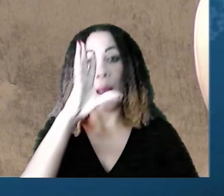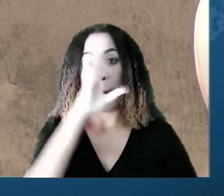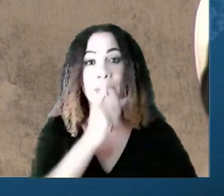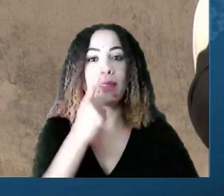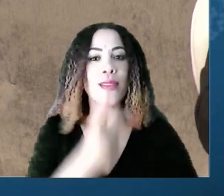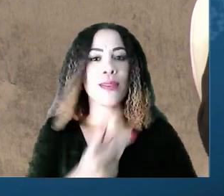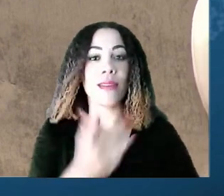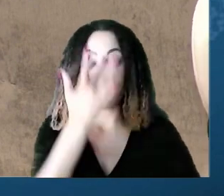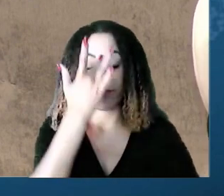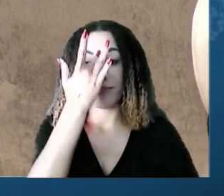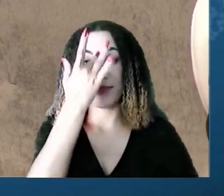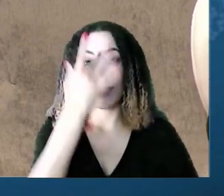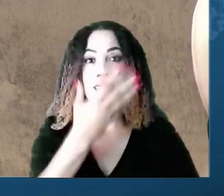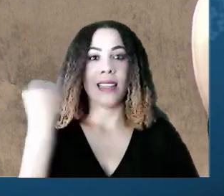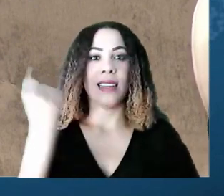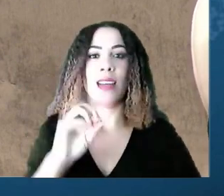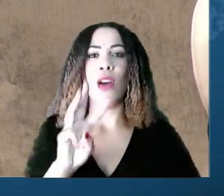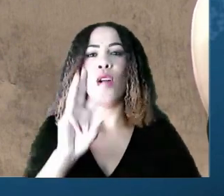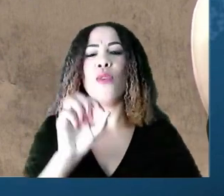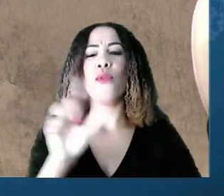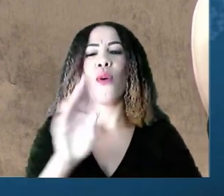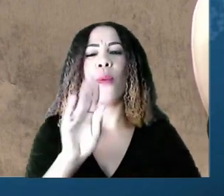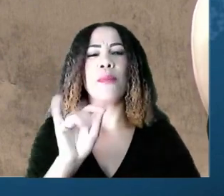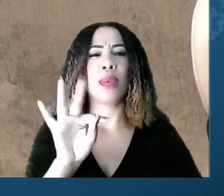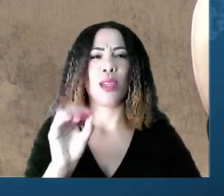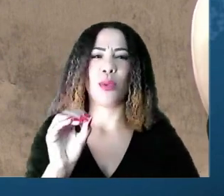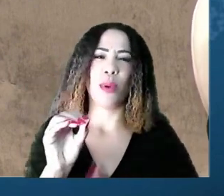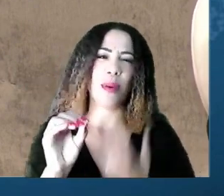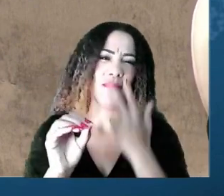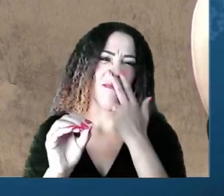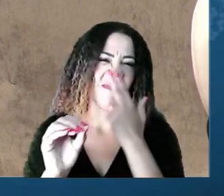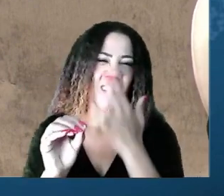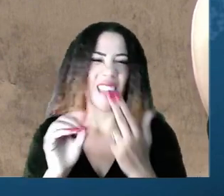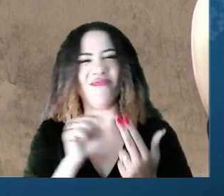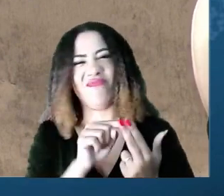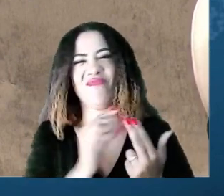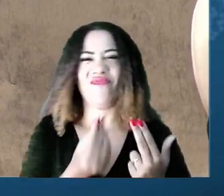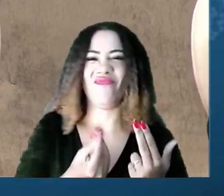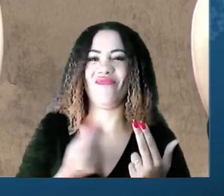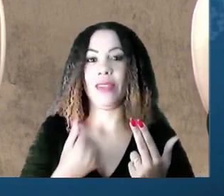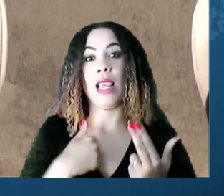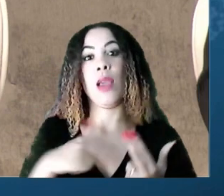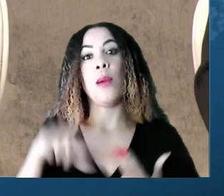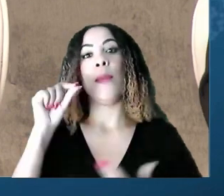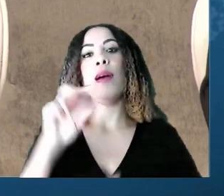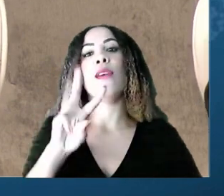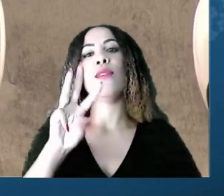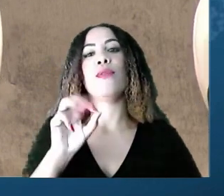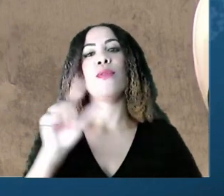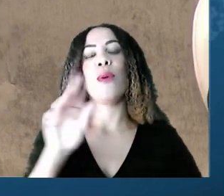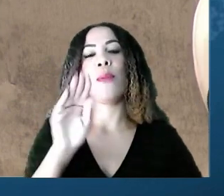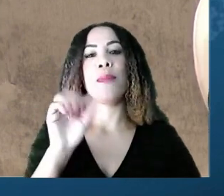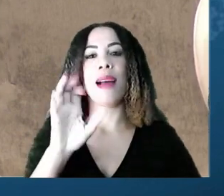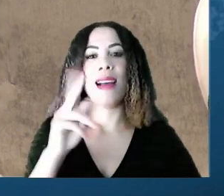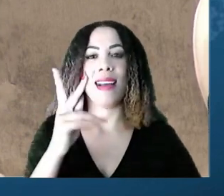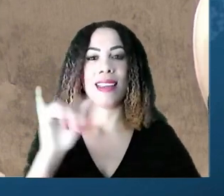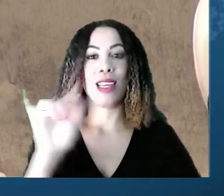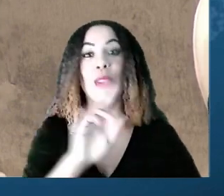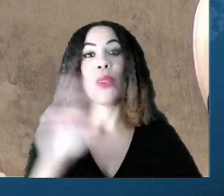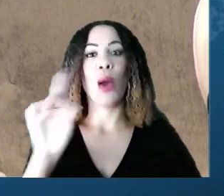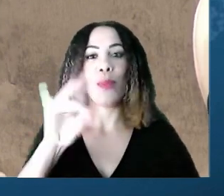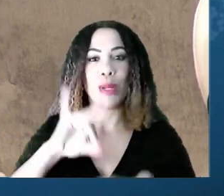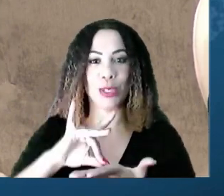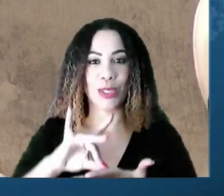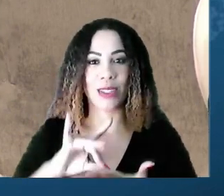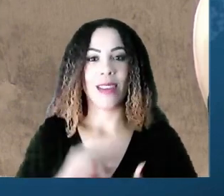Esse Volbito já estou achando um apelido não muito simpático. Eu prefiro o Wolbach, nome original. Mas, enfim, eu sei que